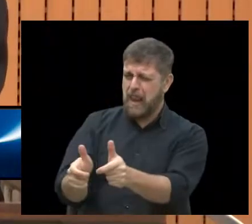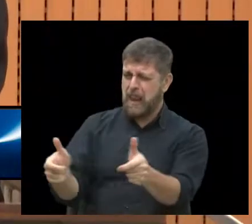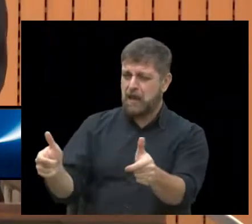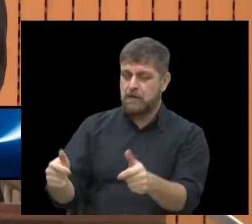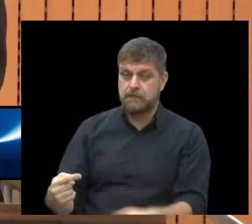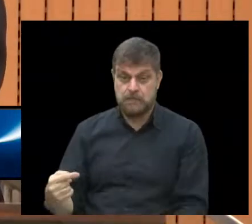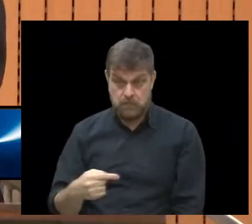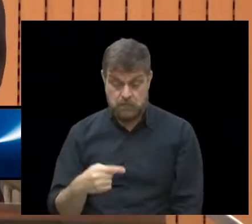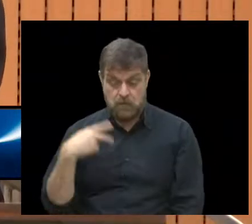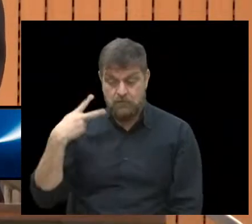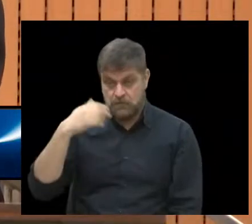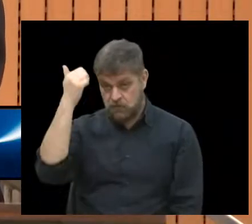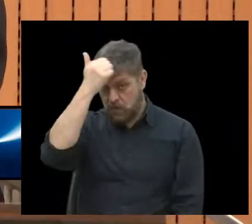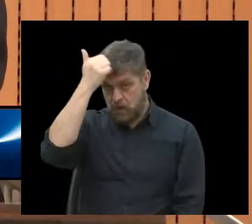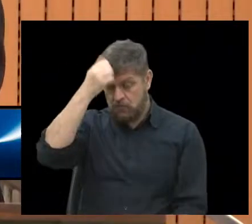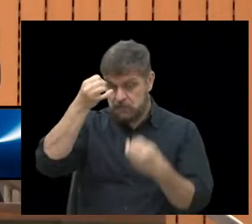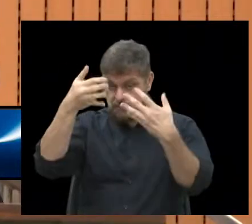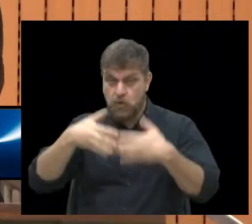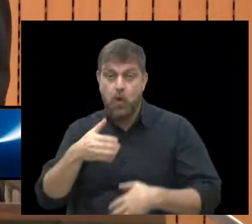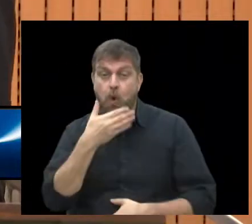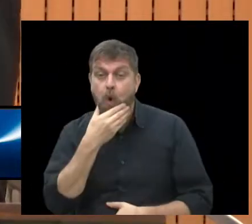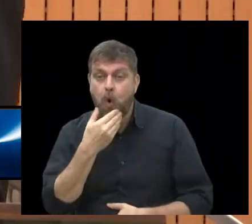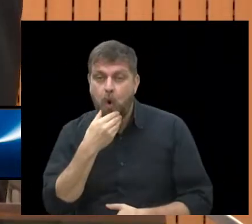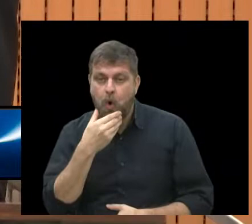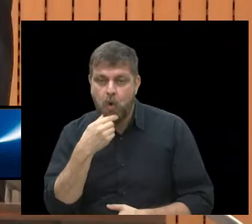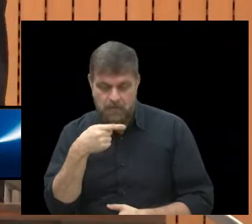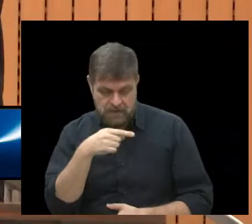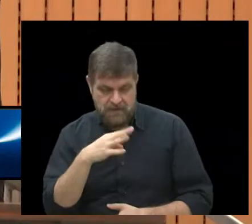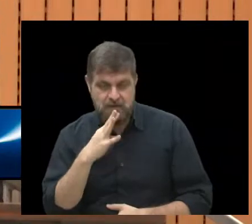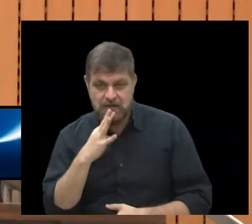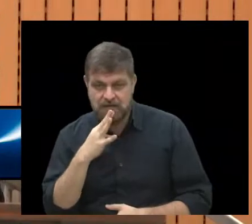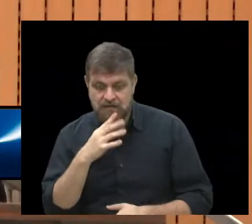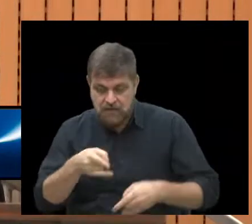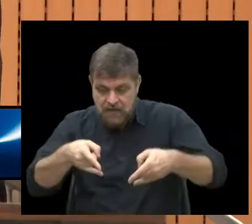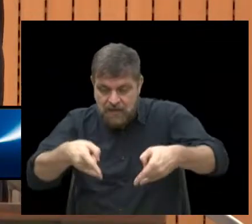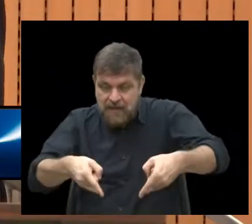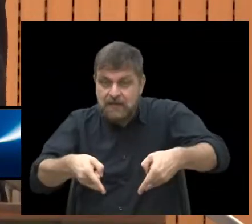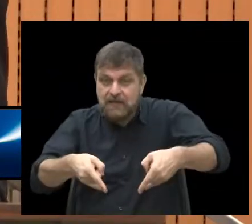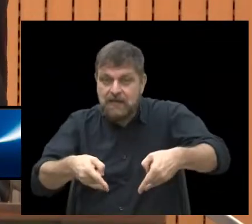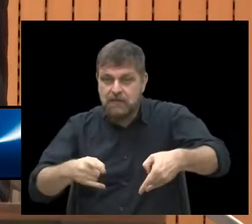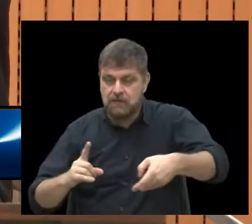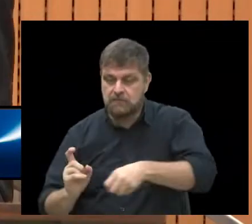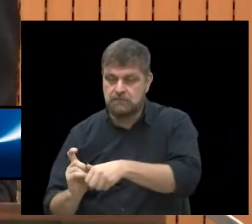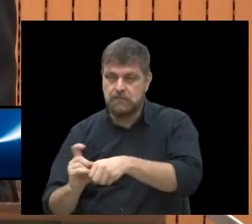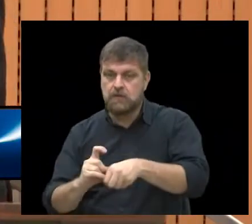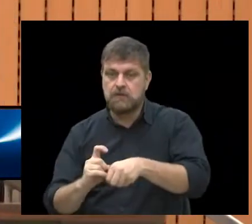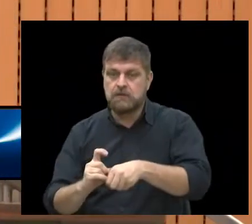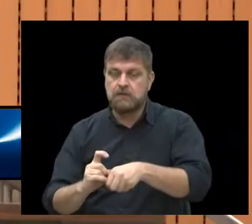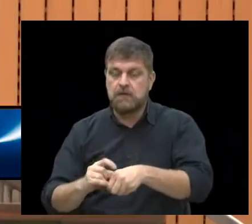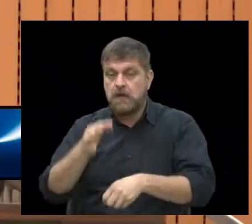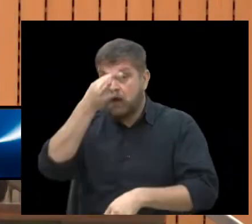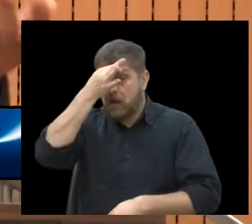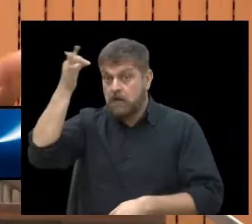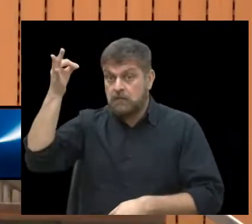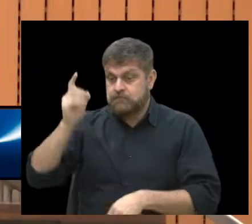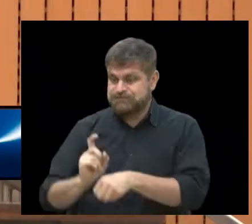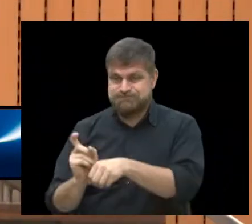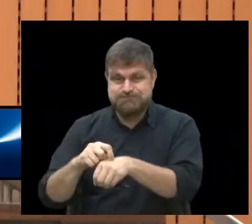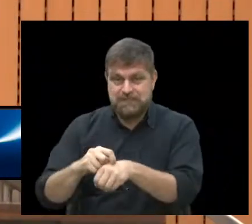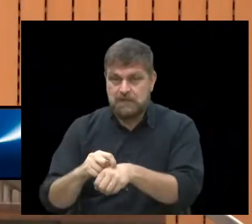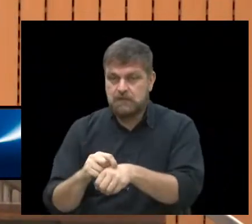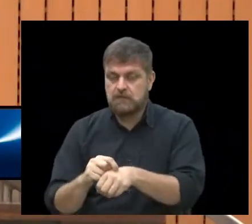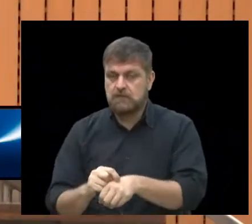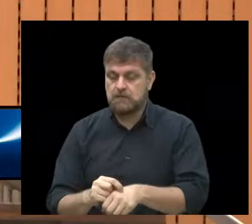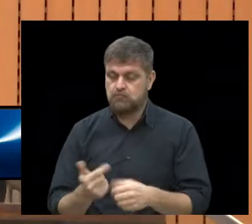conforme o Ailton falou aí, que o rapaz estava até dormindo com os escorpiões, né? E a sorte que não picou ele. Porque se tivesse